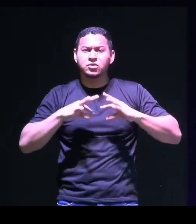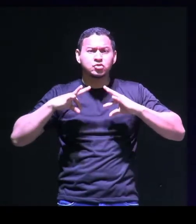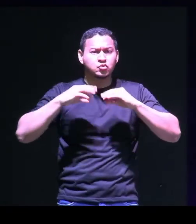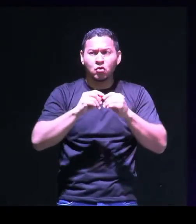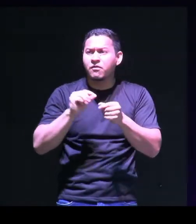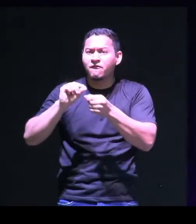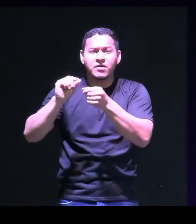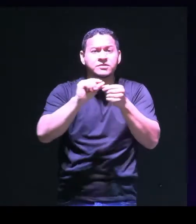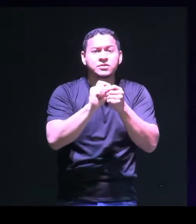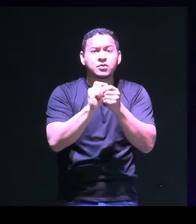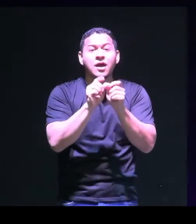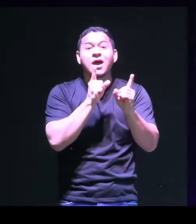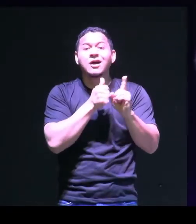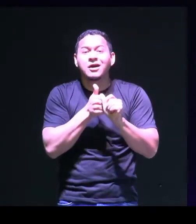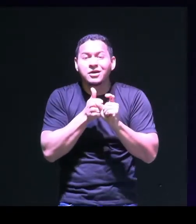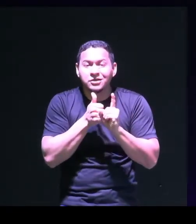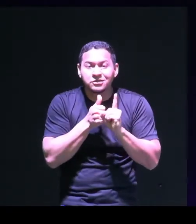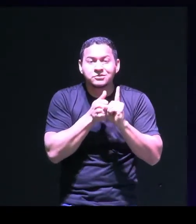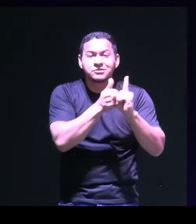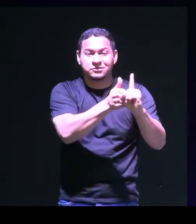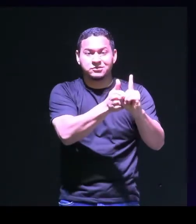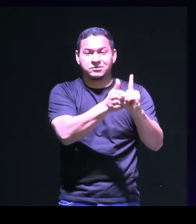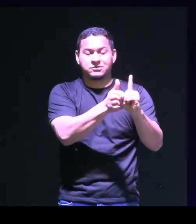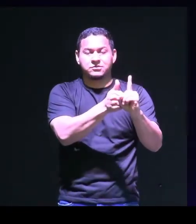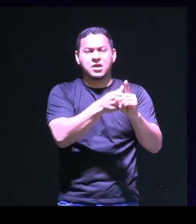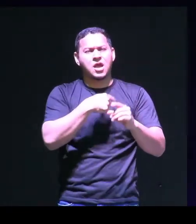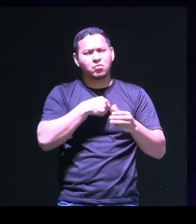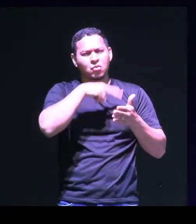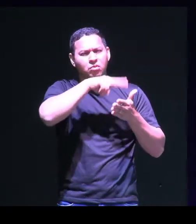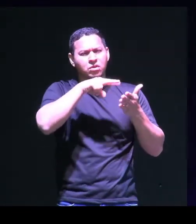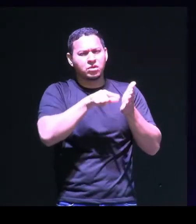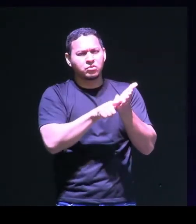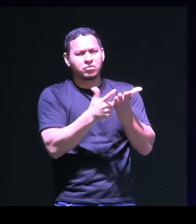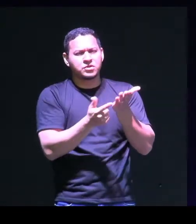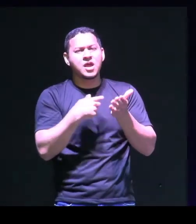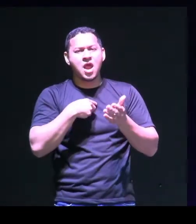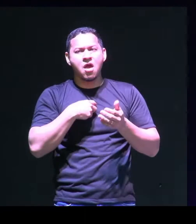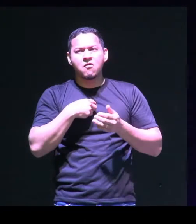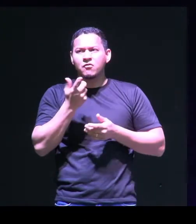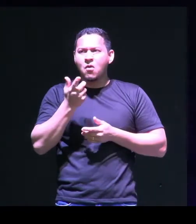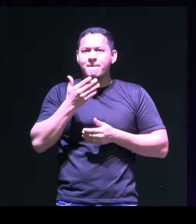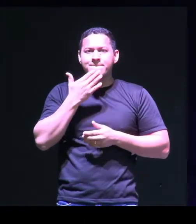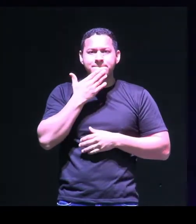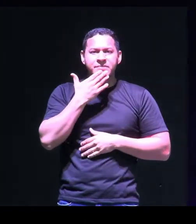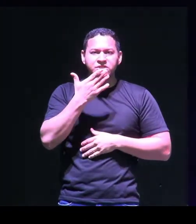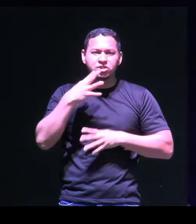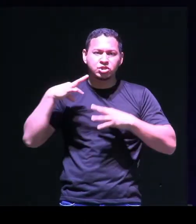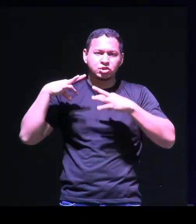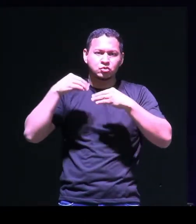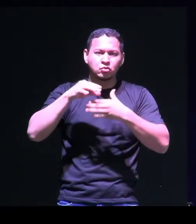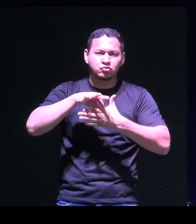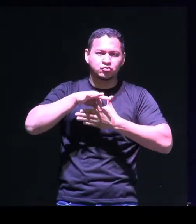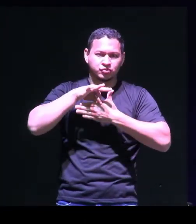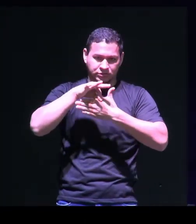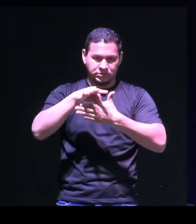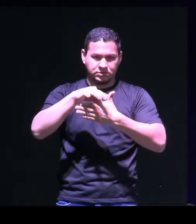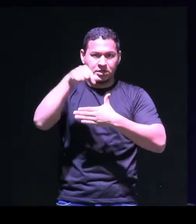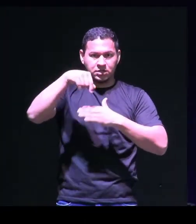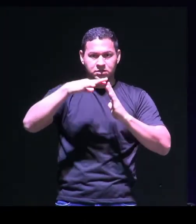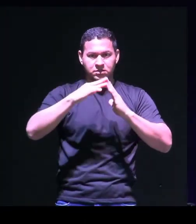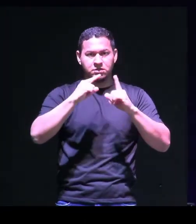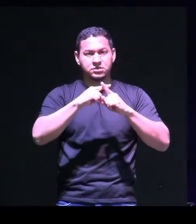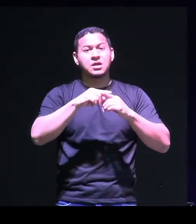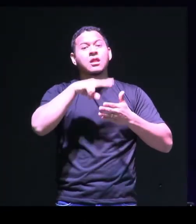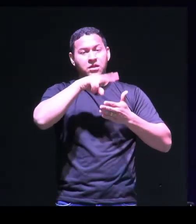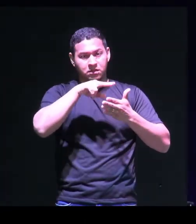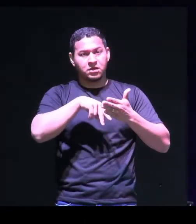Irmãos, nós estamos lendo um livro agora, e eu vou exigir que todos os líderes